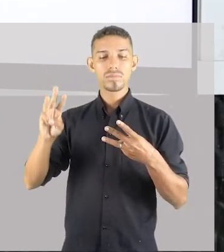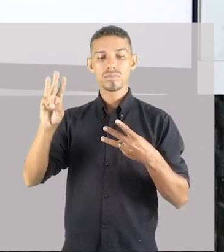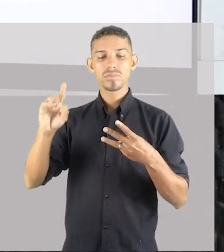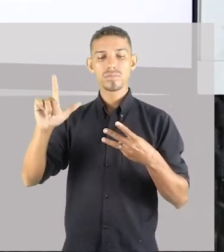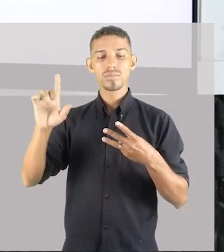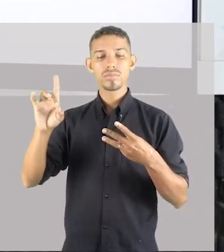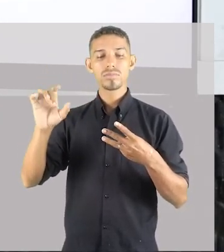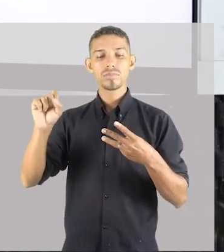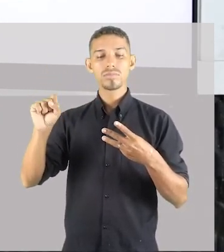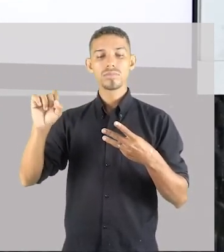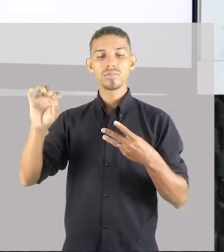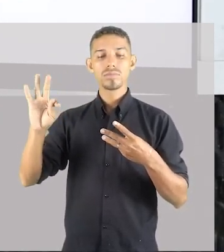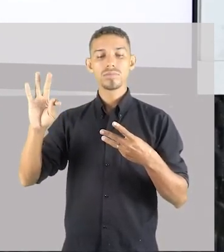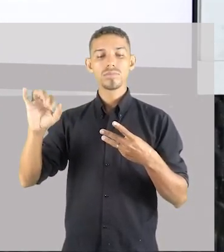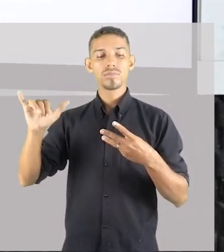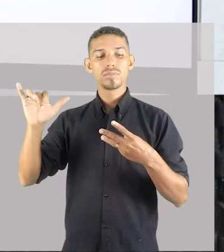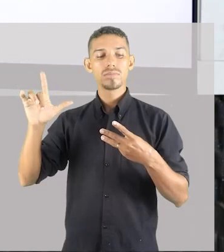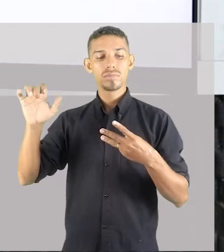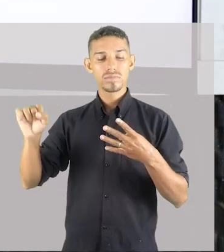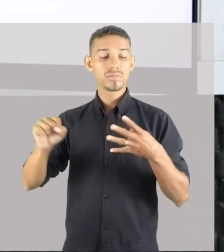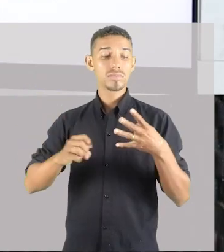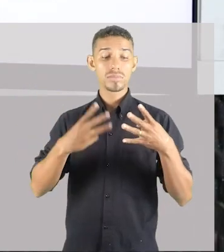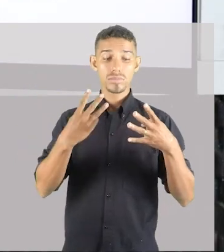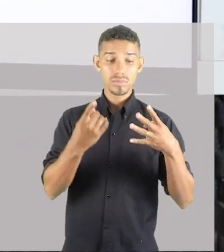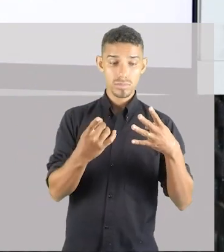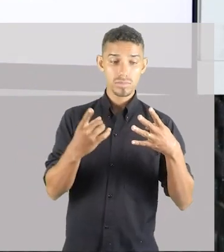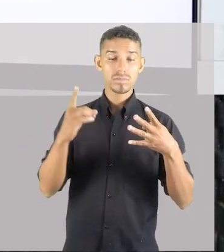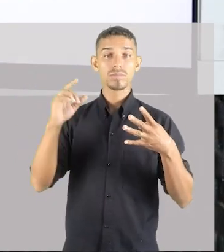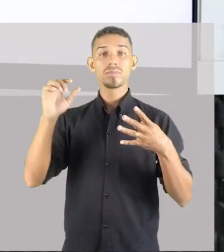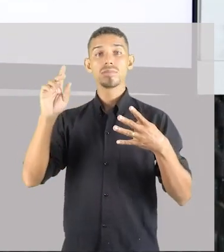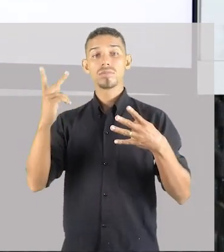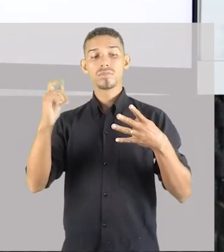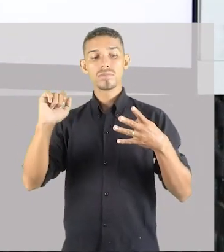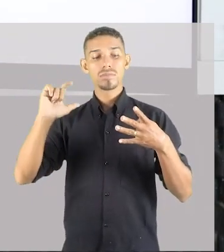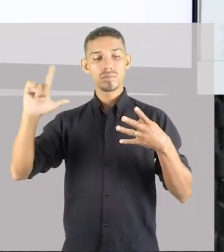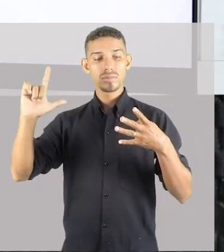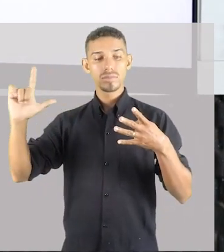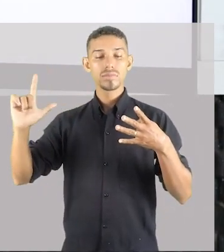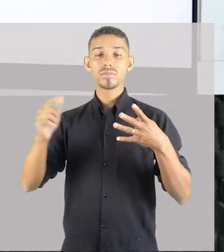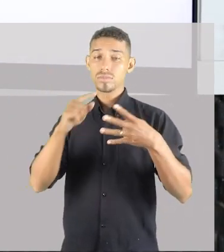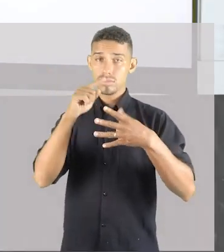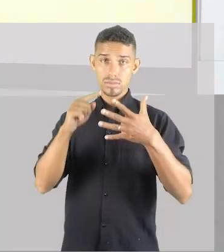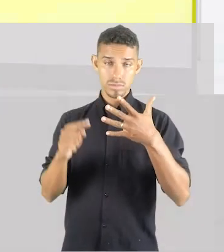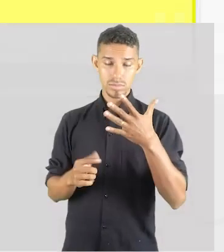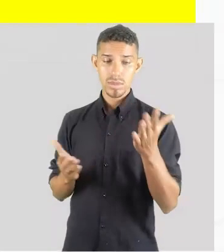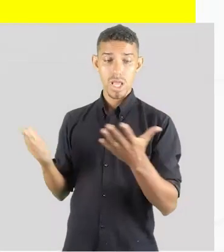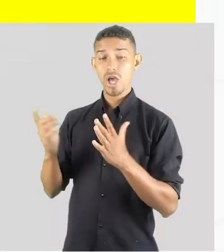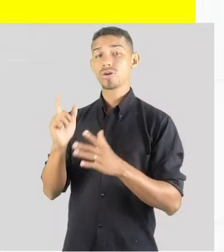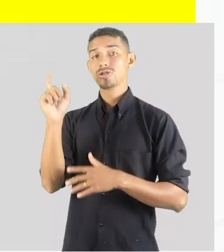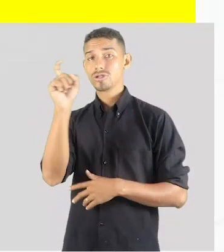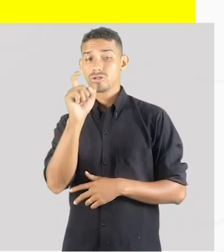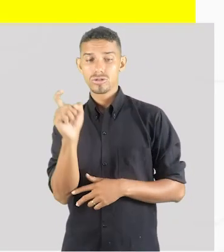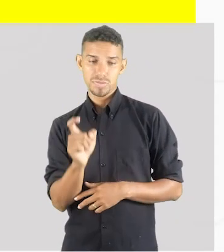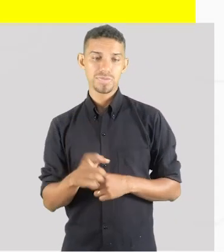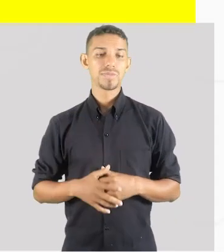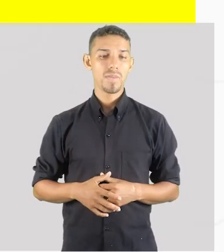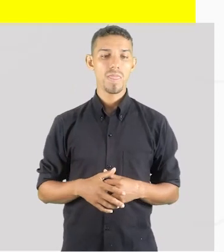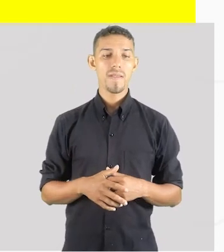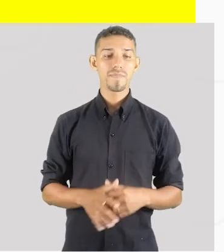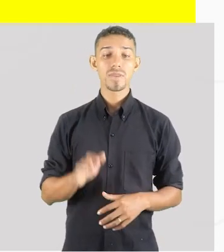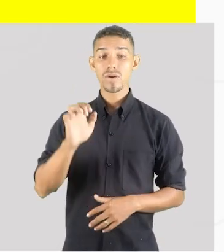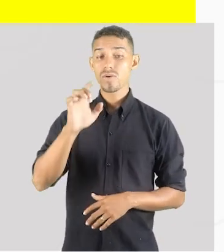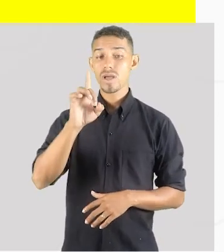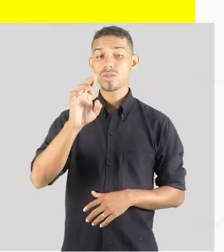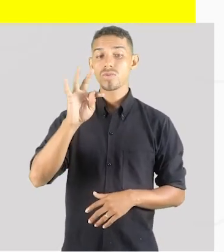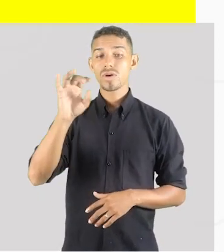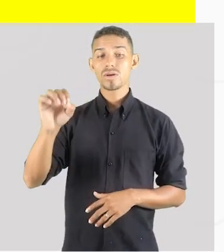hall of Fame o hash trin entre outros estilos de grafite Eduardo Cobra é um dos maiores moralistas